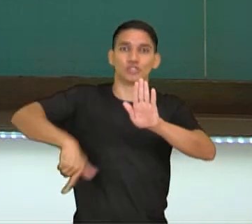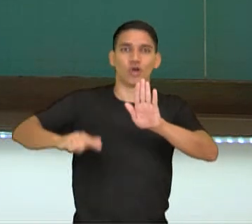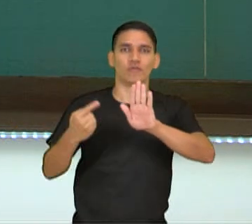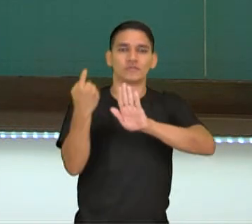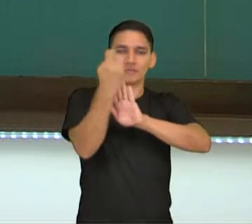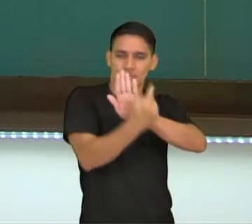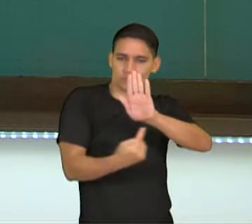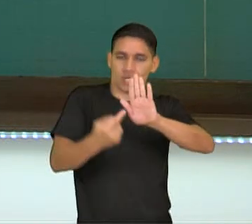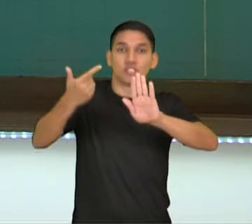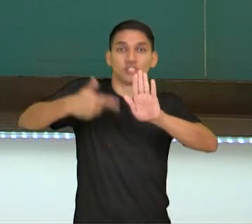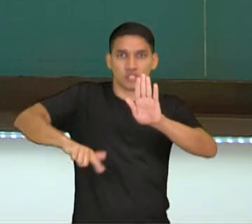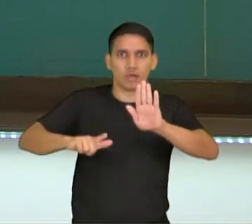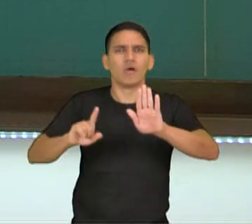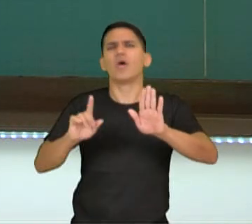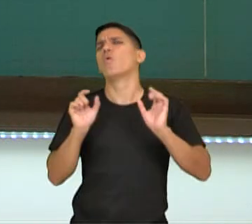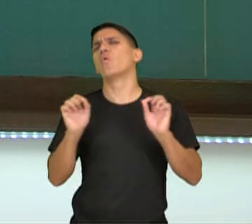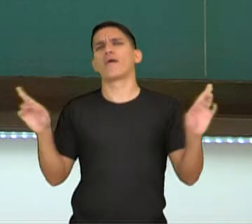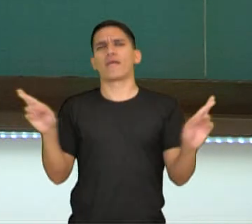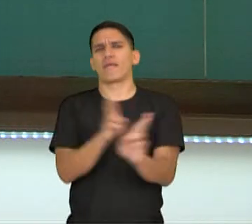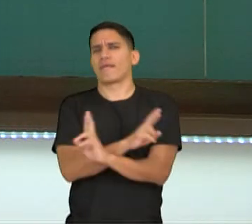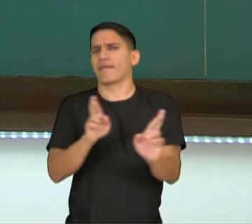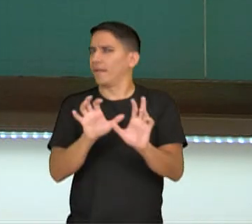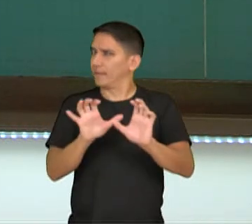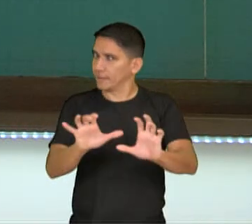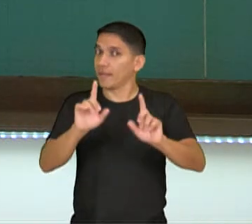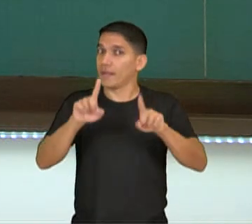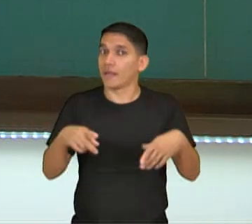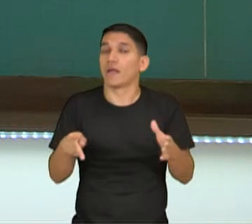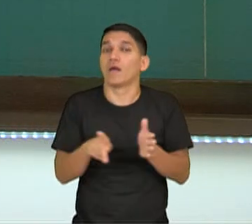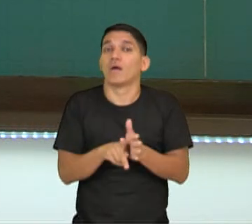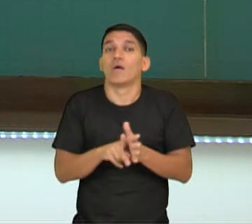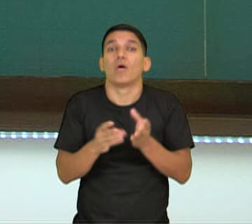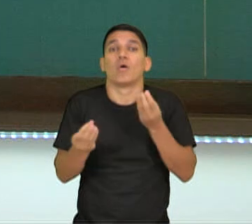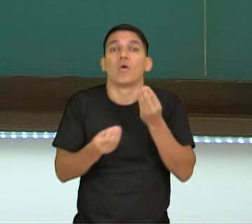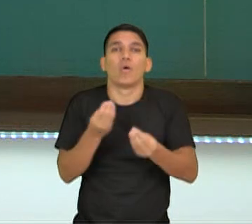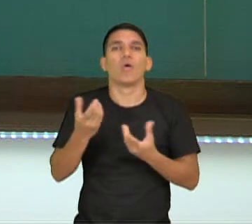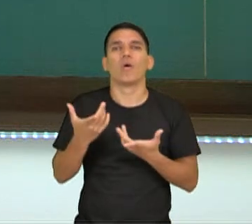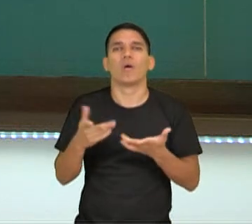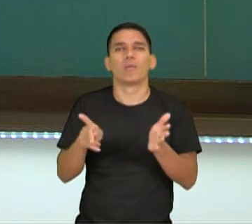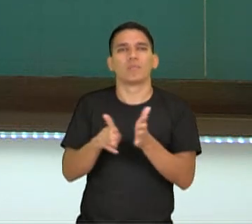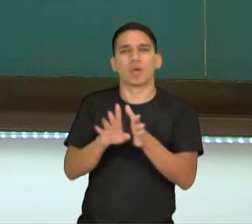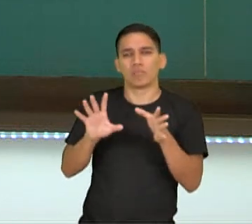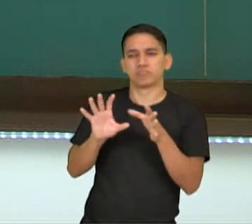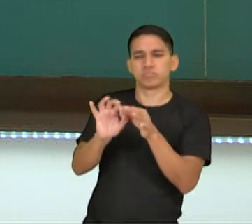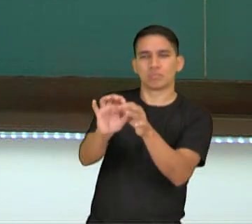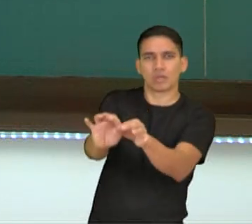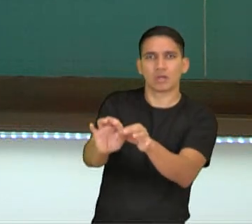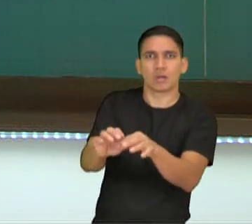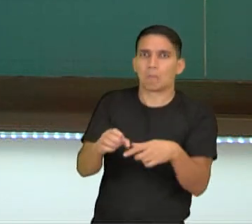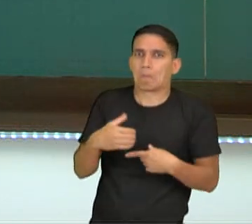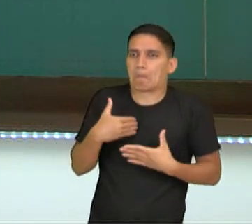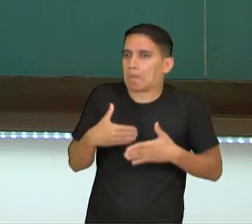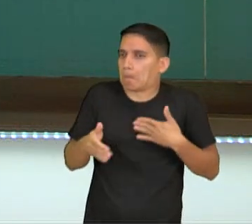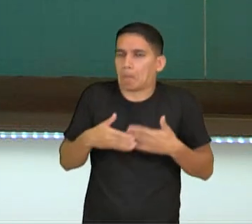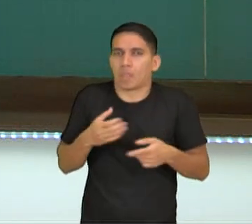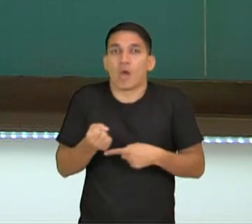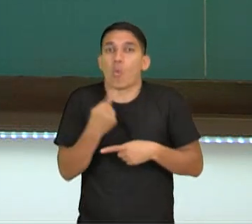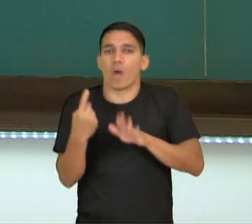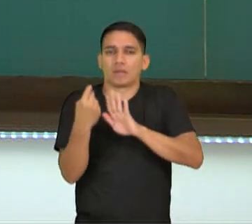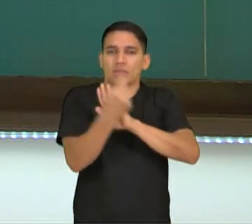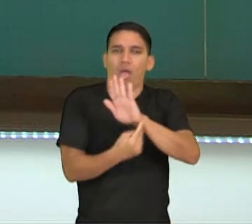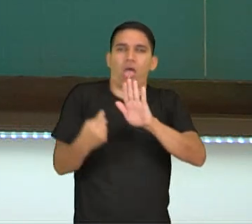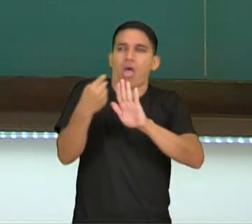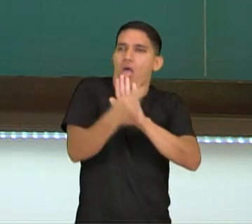podemos associar isso com os arcos côngruos, Então, não interessa quantas voltas o ângulo der